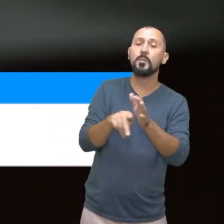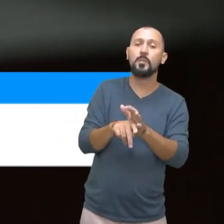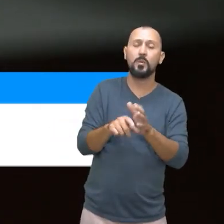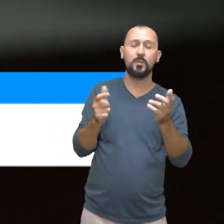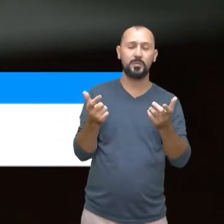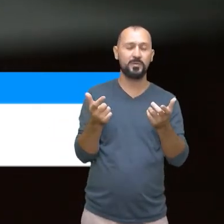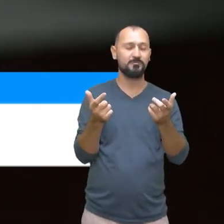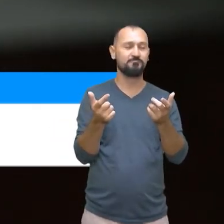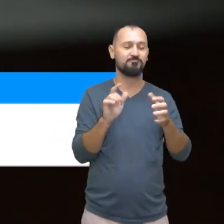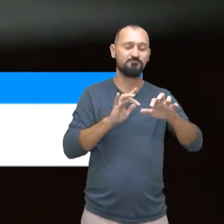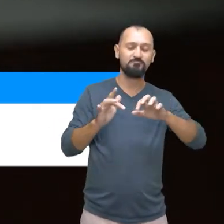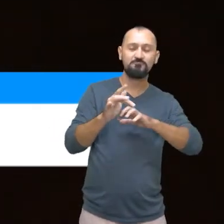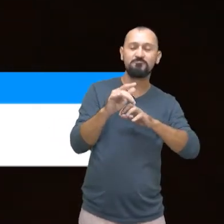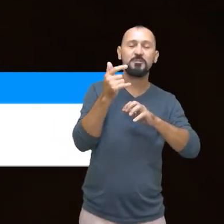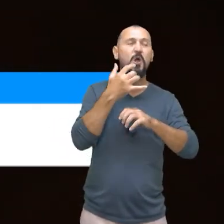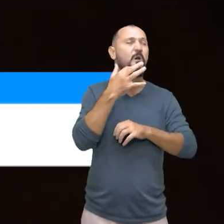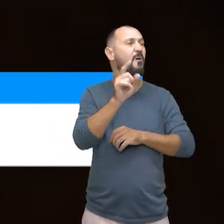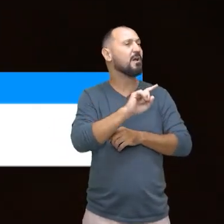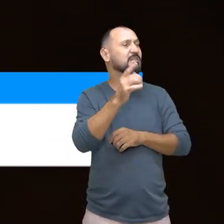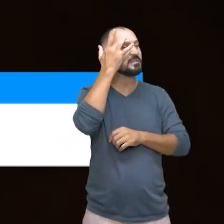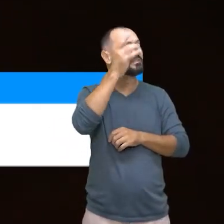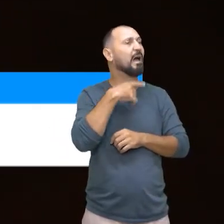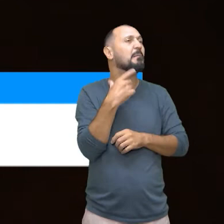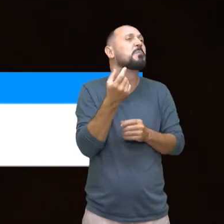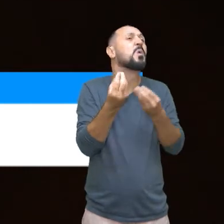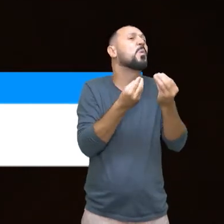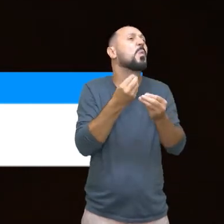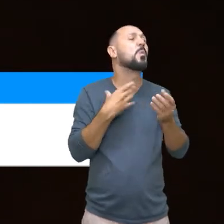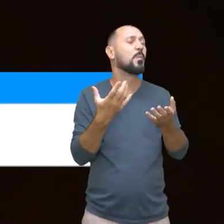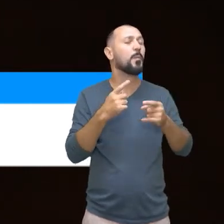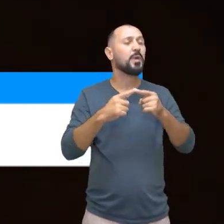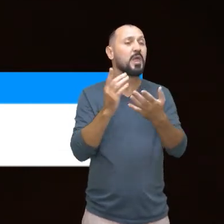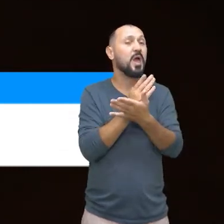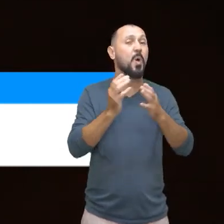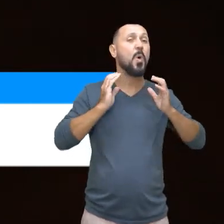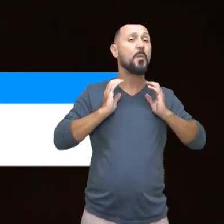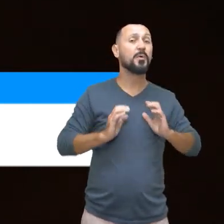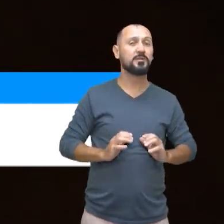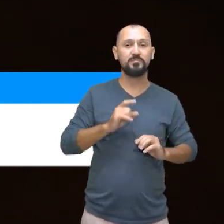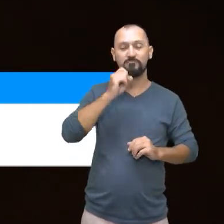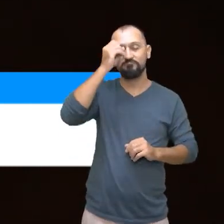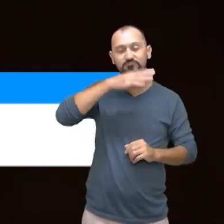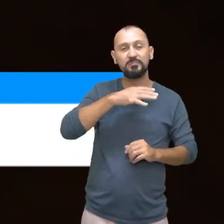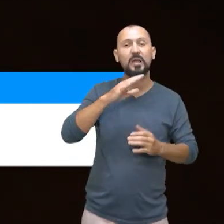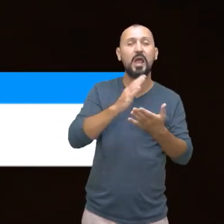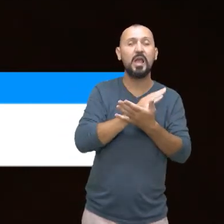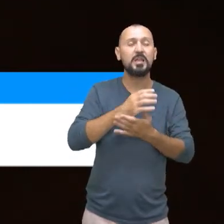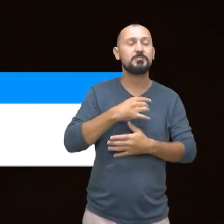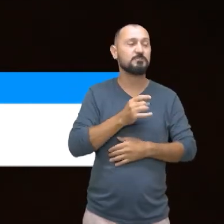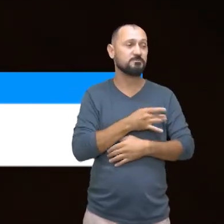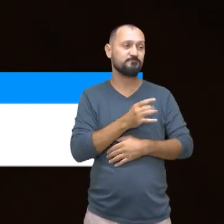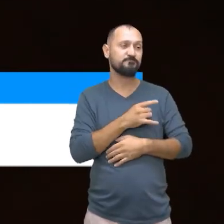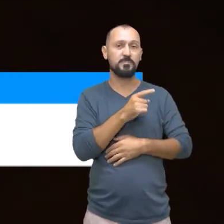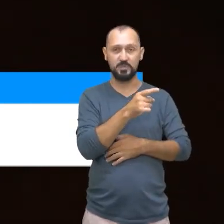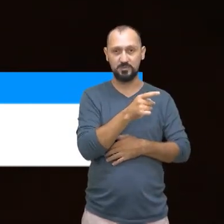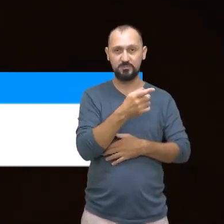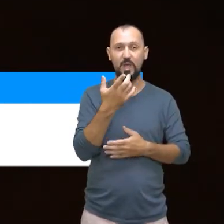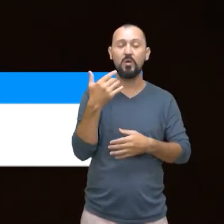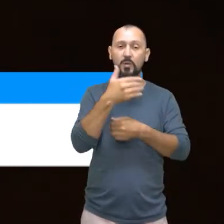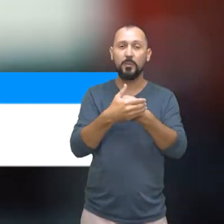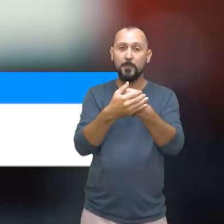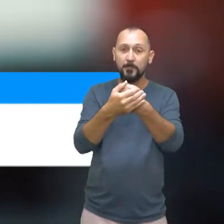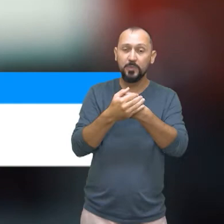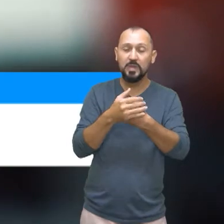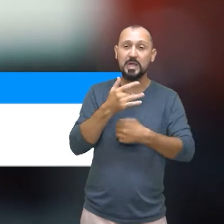como território sem lei, onde muitas pessoas são vítimas de comportamentos agressivos e